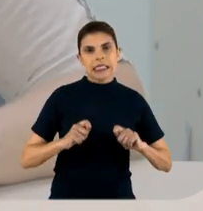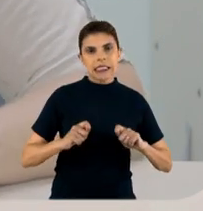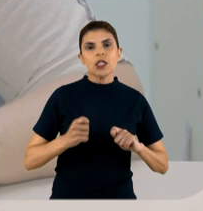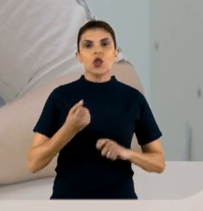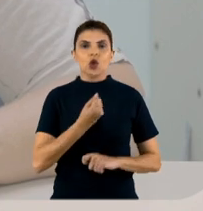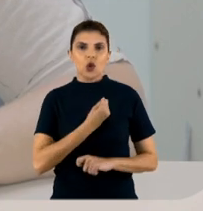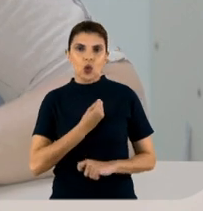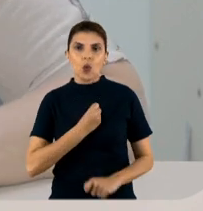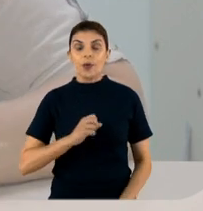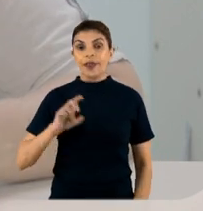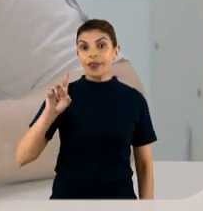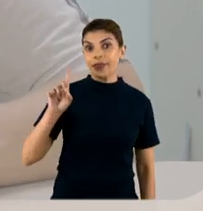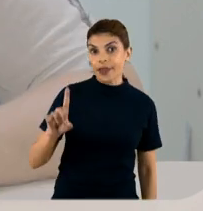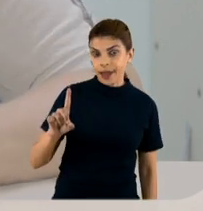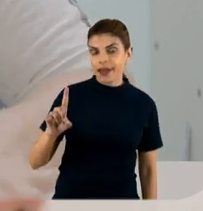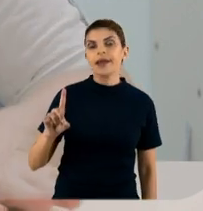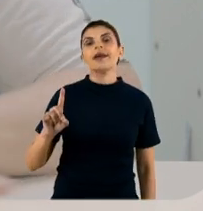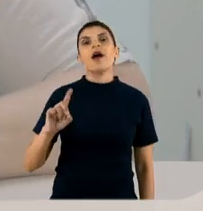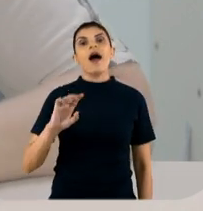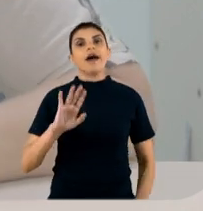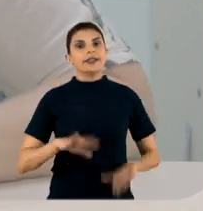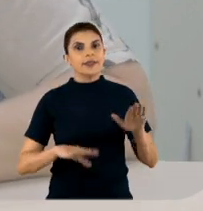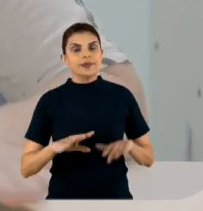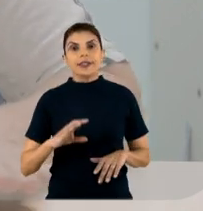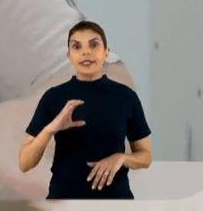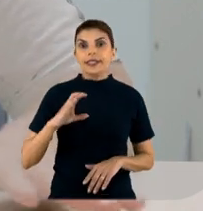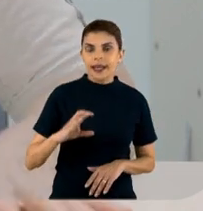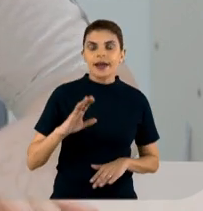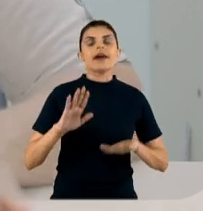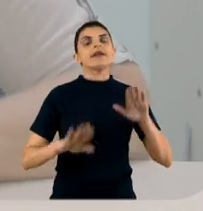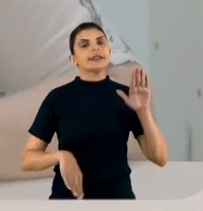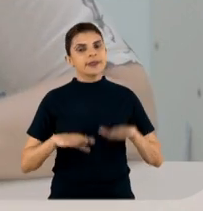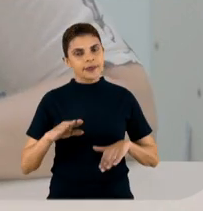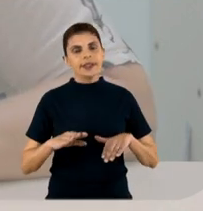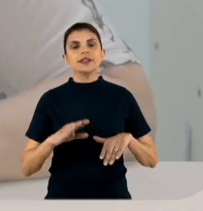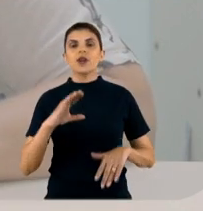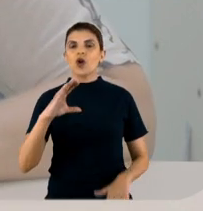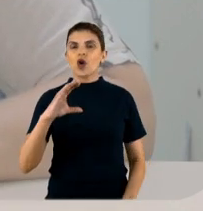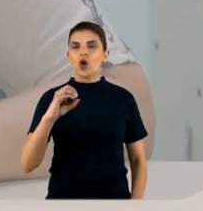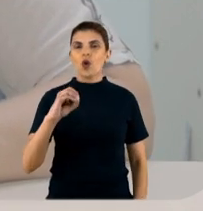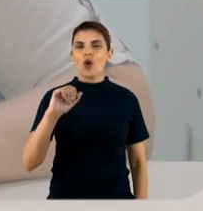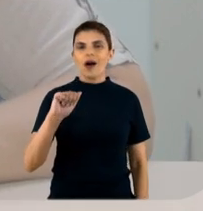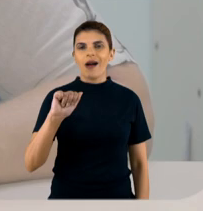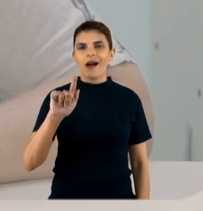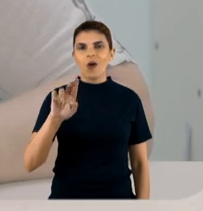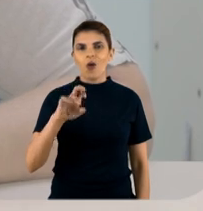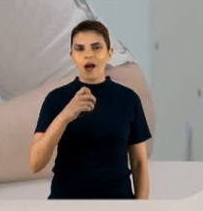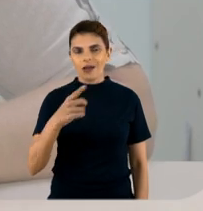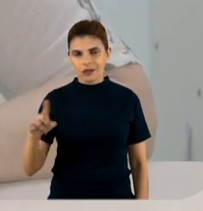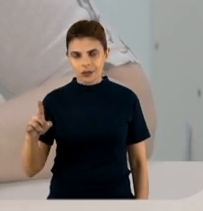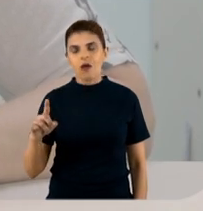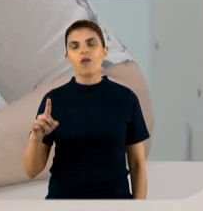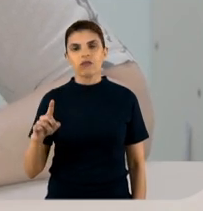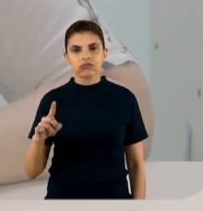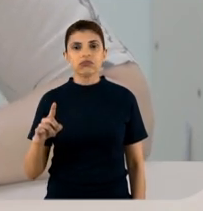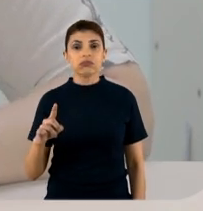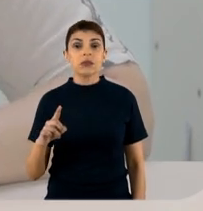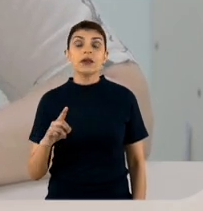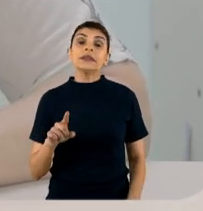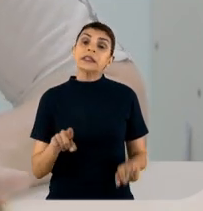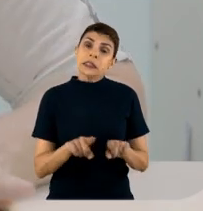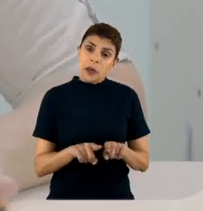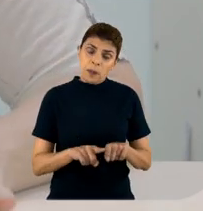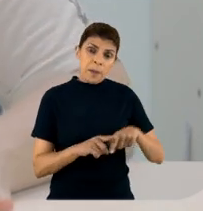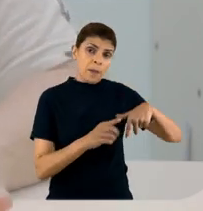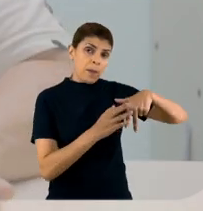se dosagens mais altas de dimero e existe até uma discussão sobre a anticoagulação desses pacientes nessa situação eh